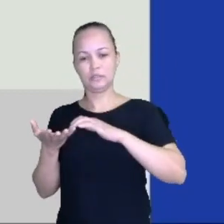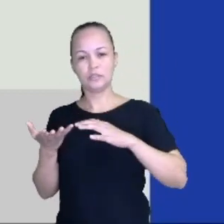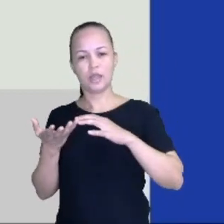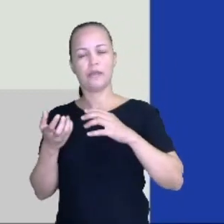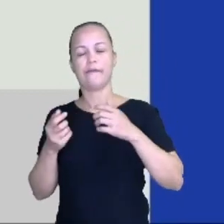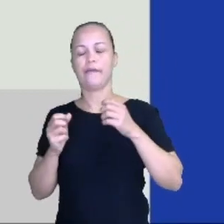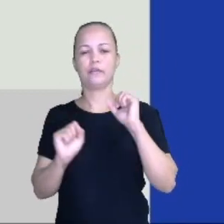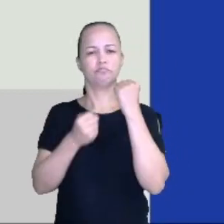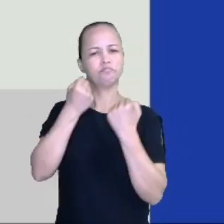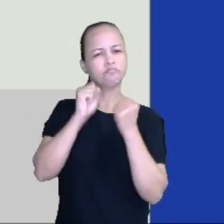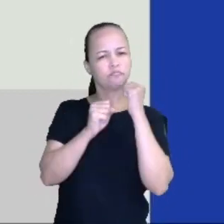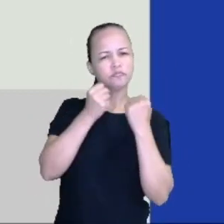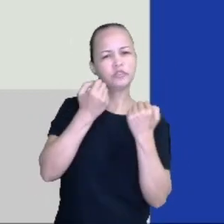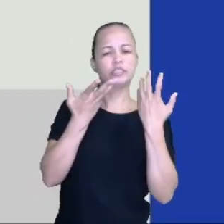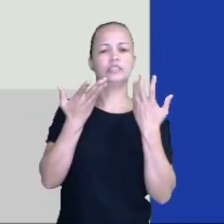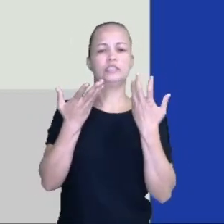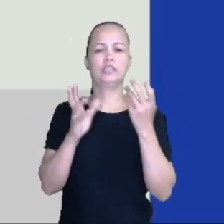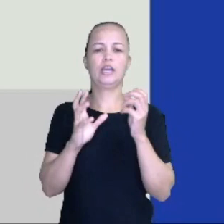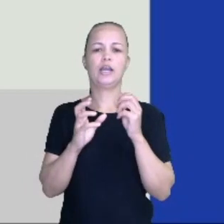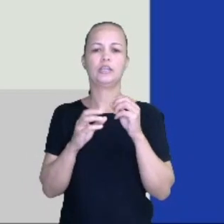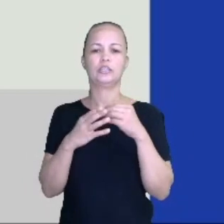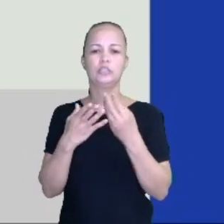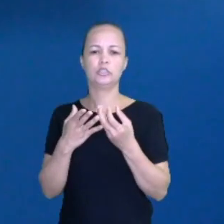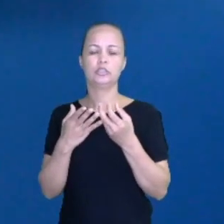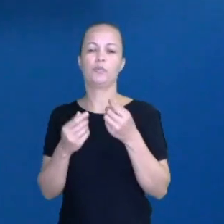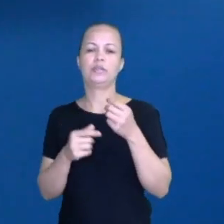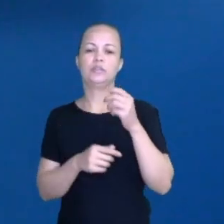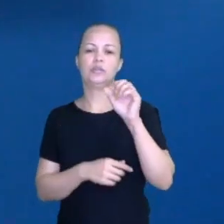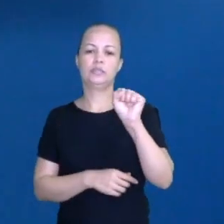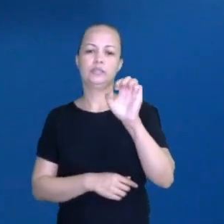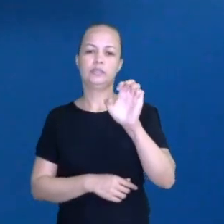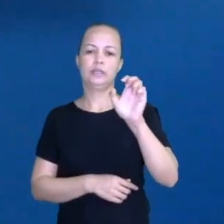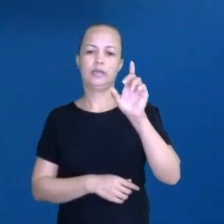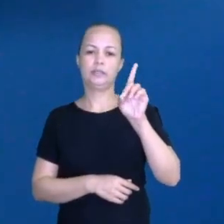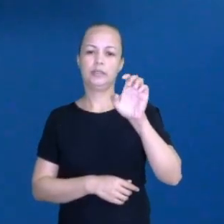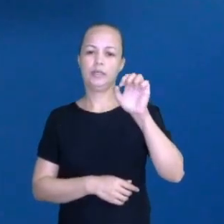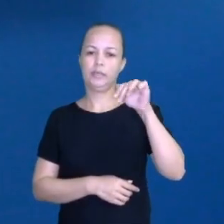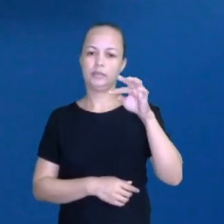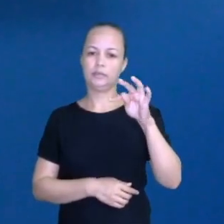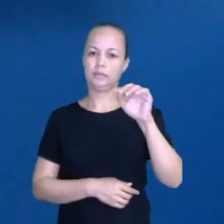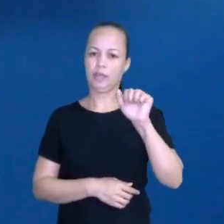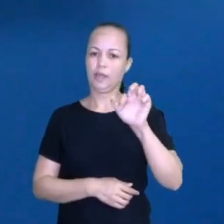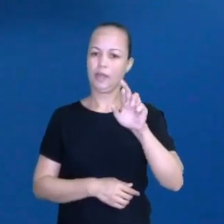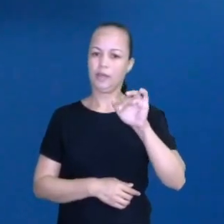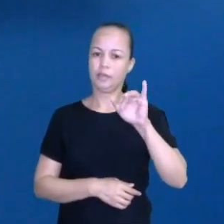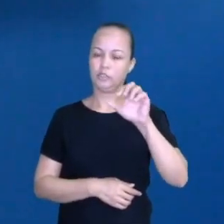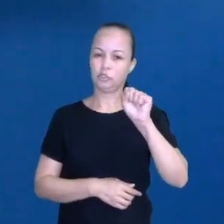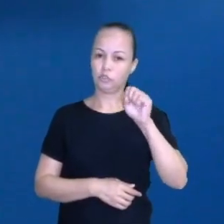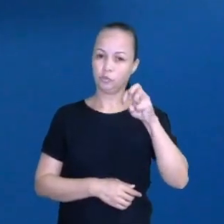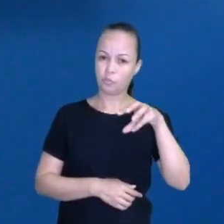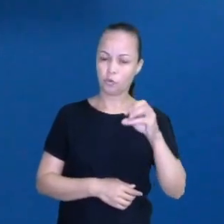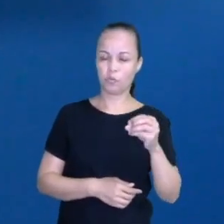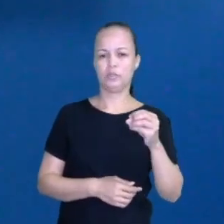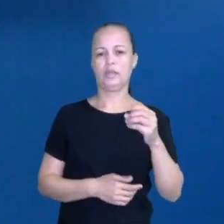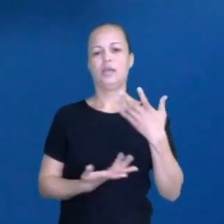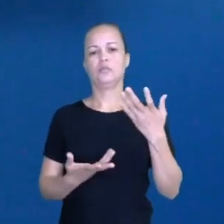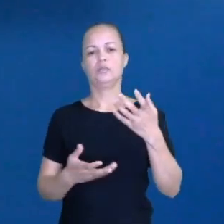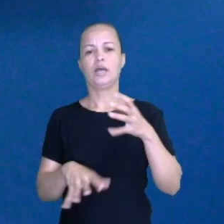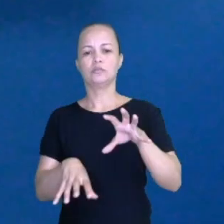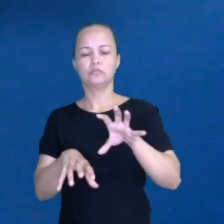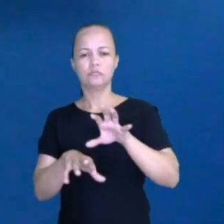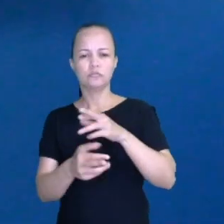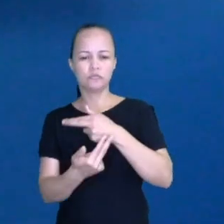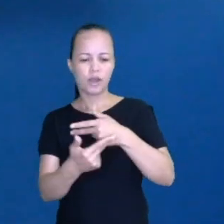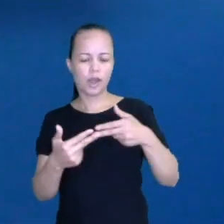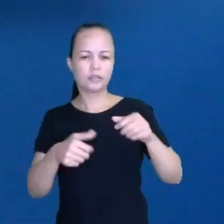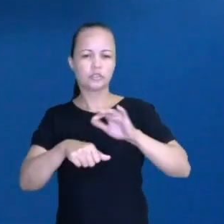físicas e estão presas no sedentarismo, que tem causado muitas doenças para as pessoas, para todas as